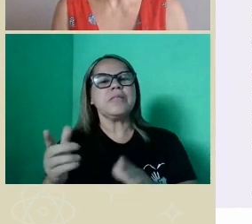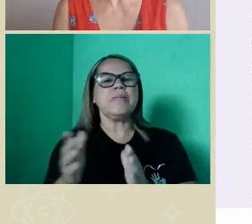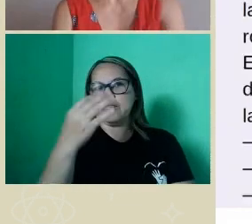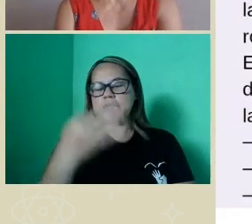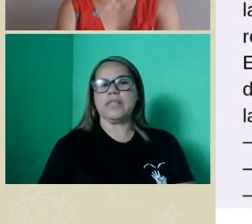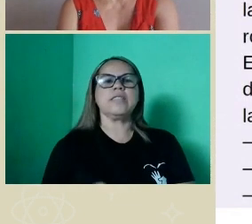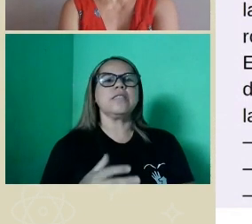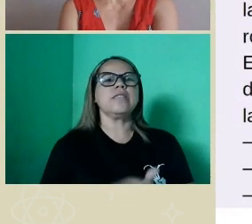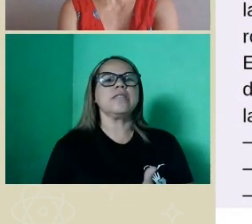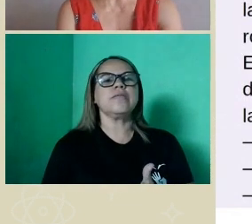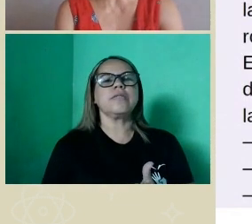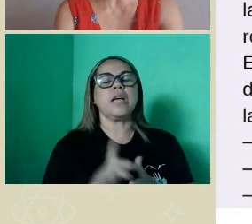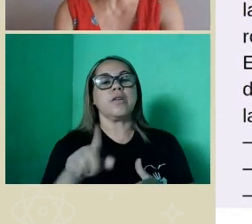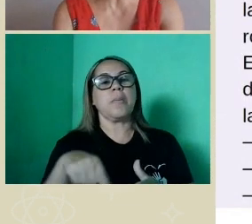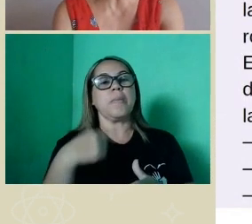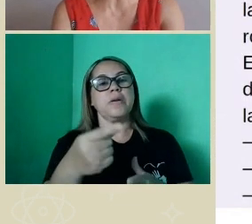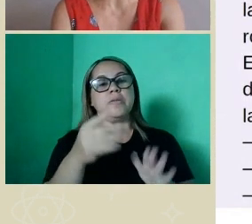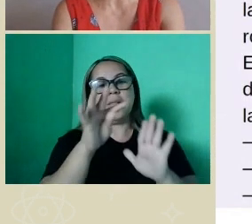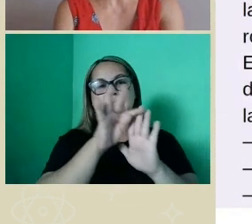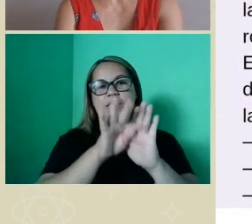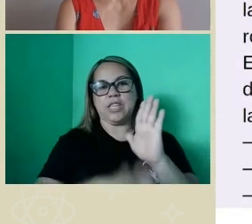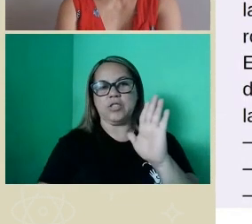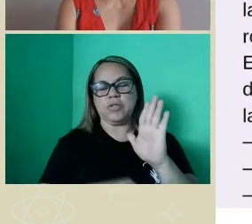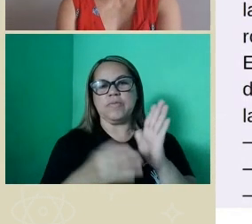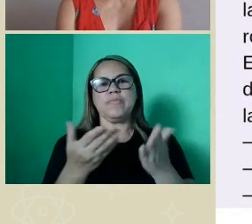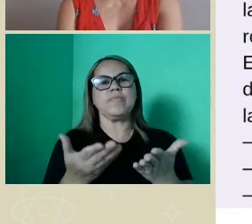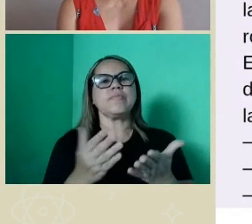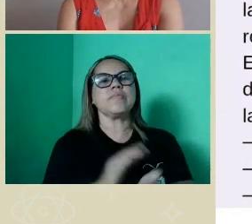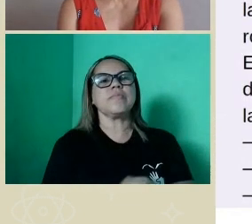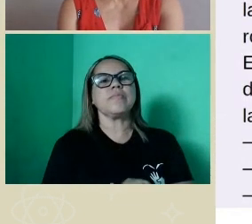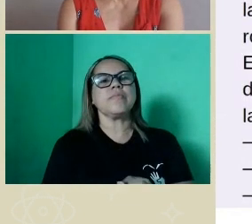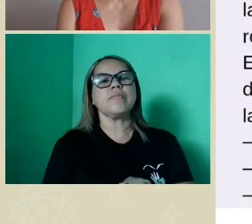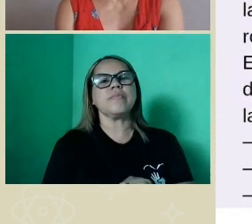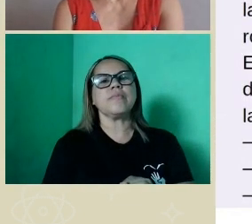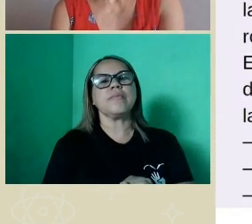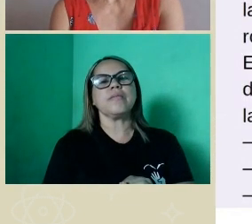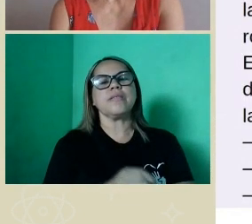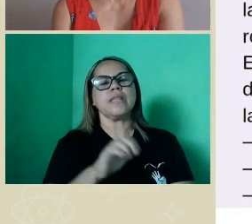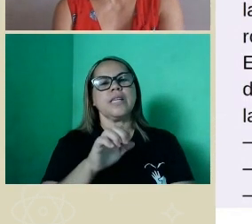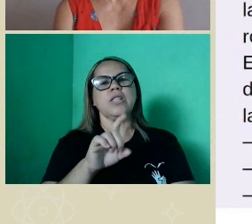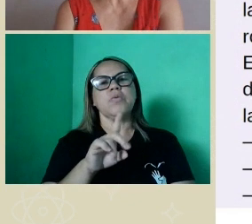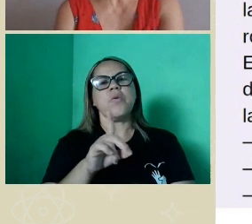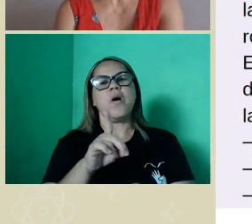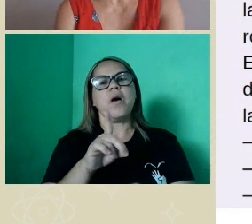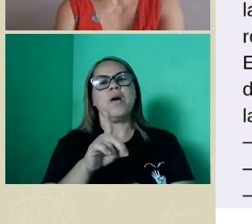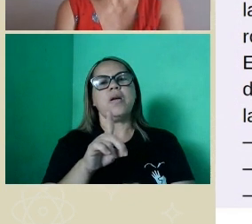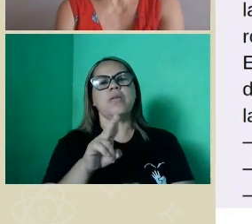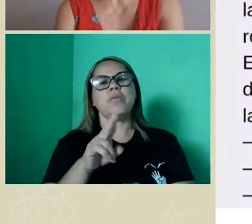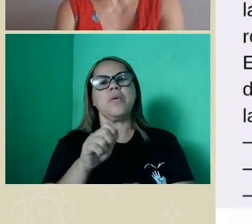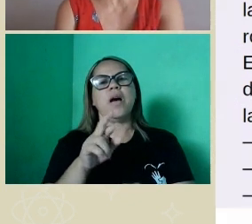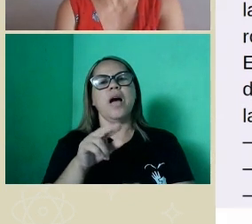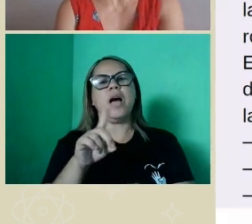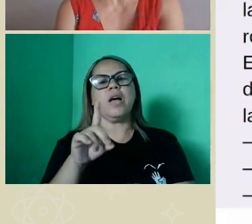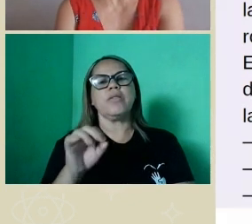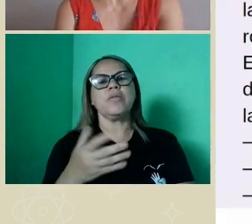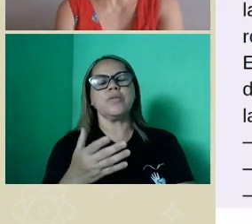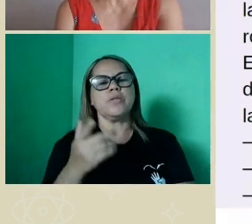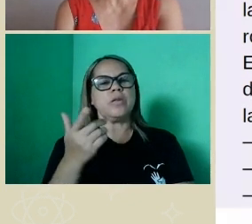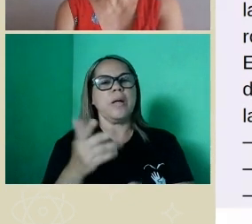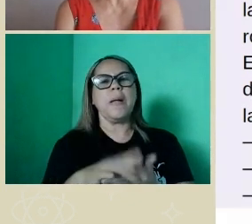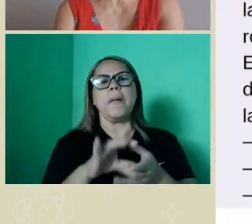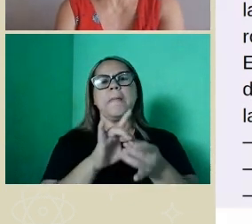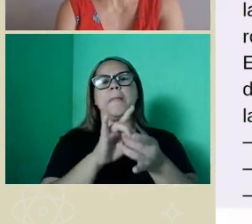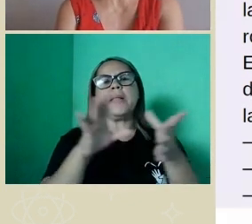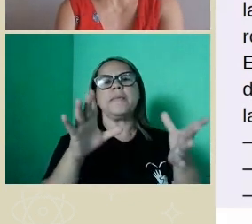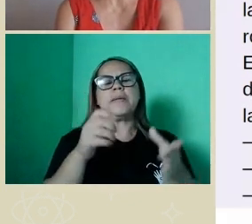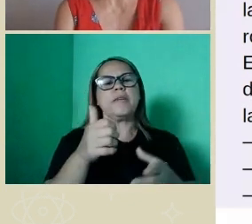agora vamos para o próximo texto Eduardo Galeano 1976 liberdade